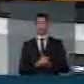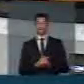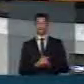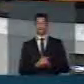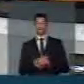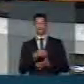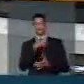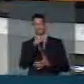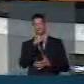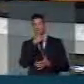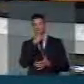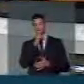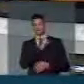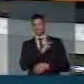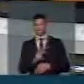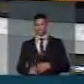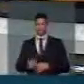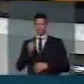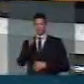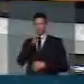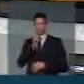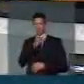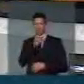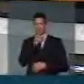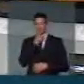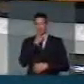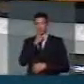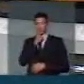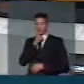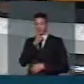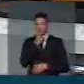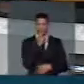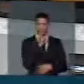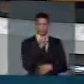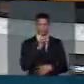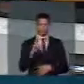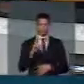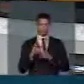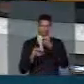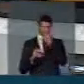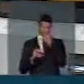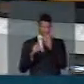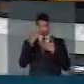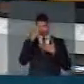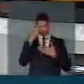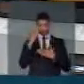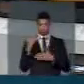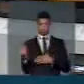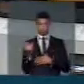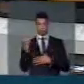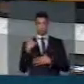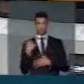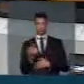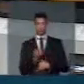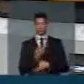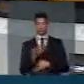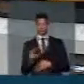senhor presidente, senhoras e senhores deputados. Agradeço a benevolência de Vossa